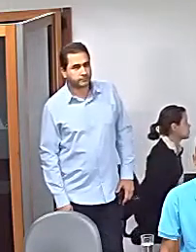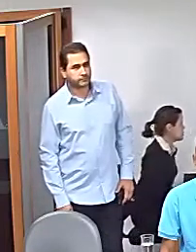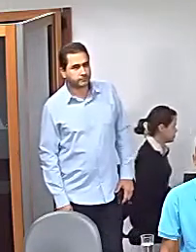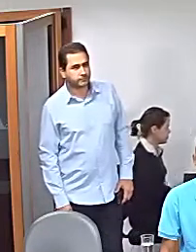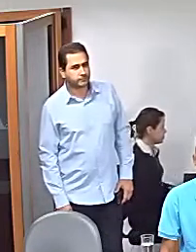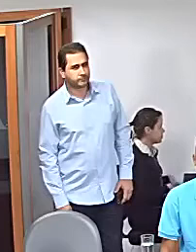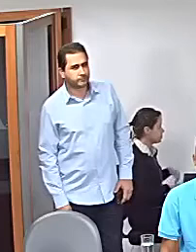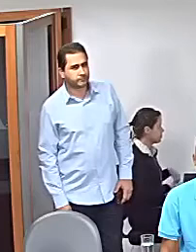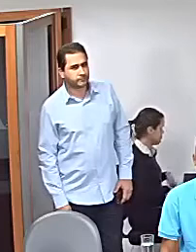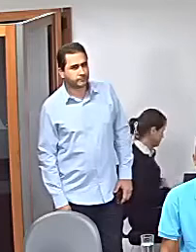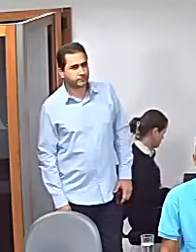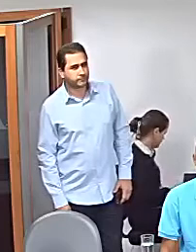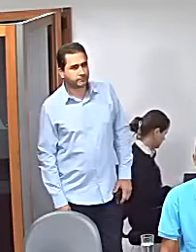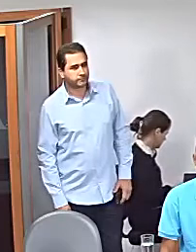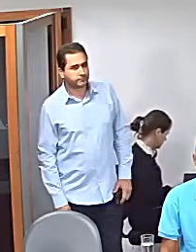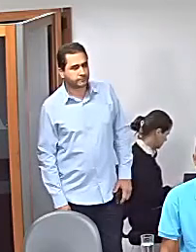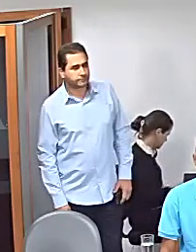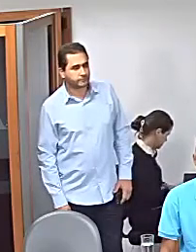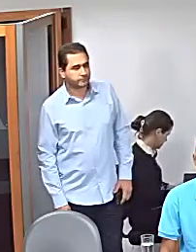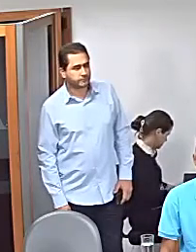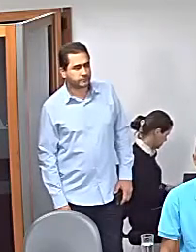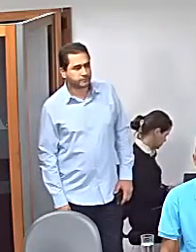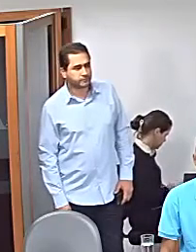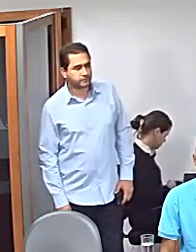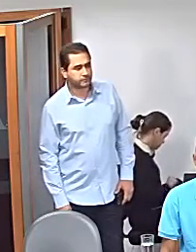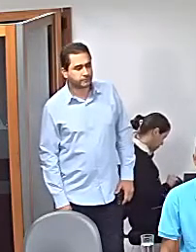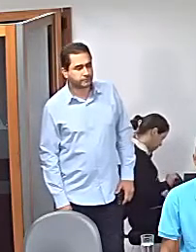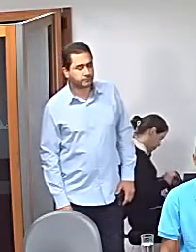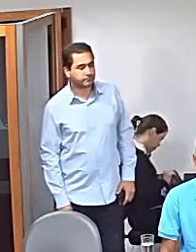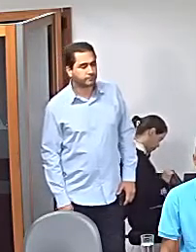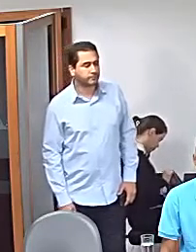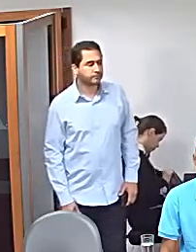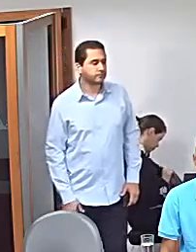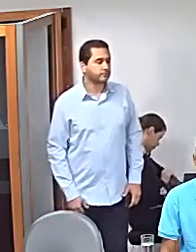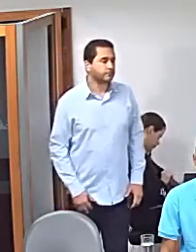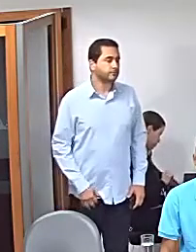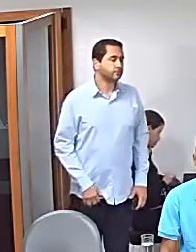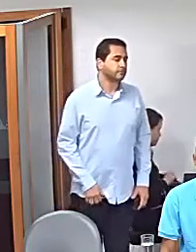quiser, para defender vocês aqui na Assembleia. Convoco os membros para a próxima reunião